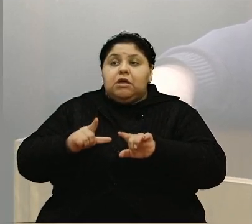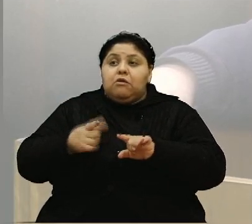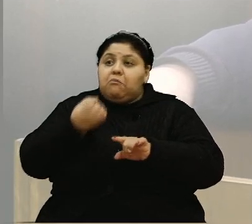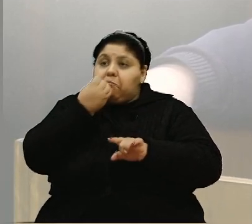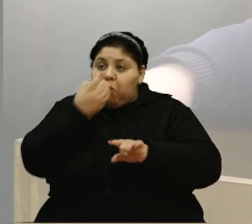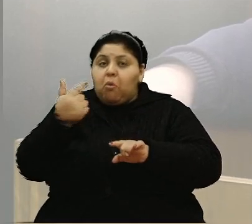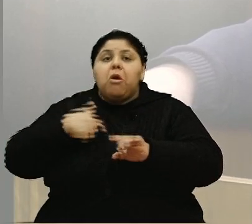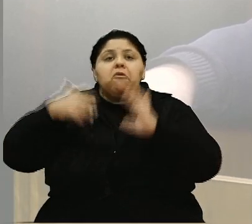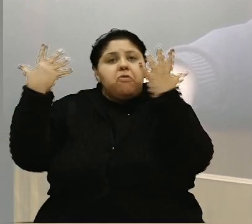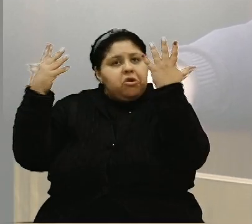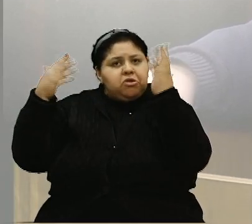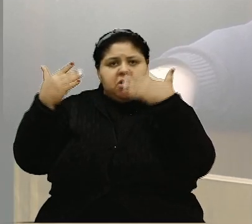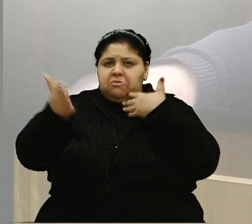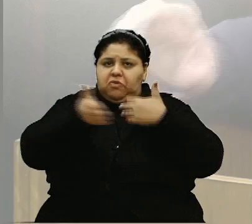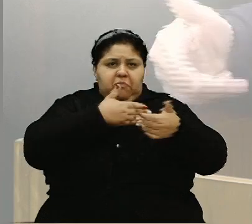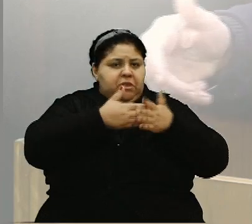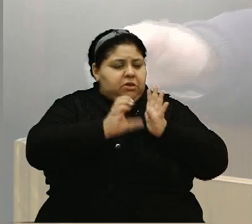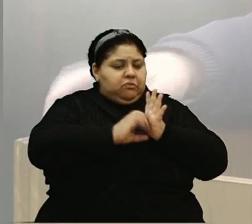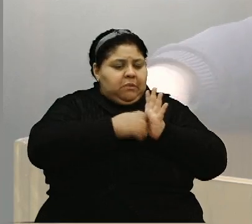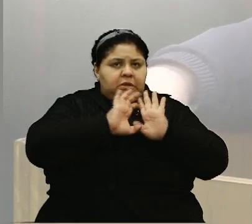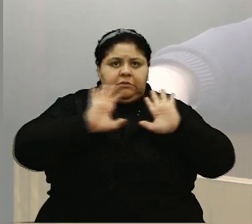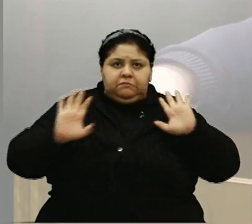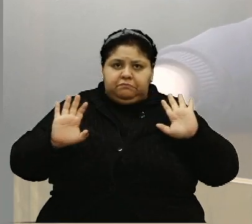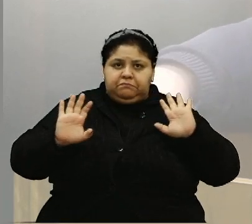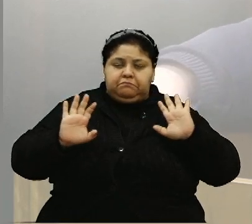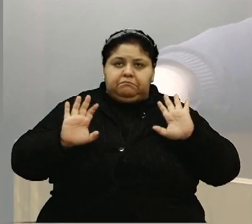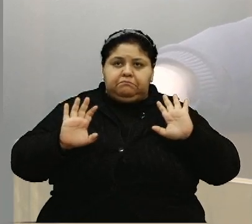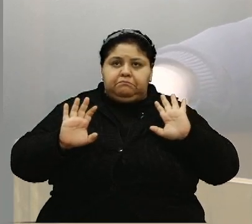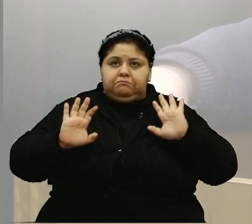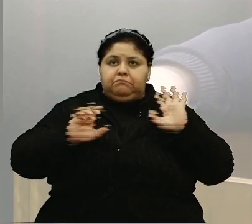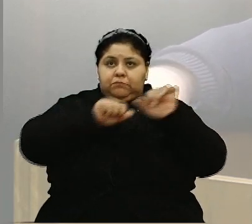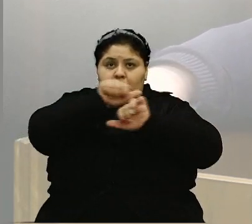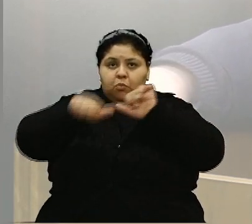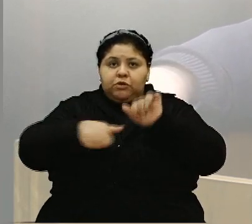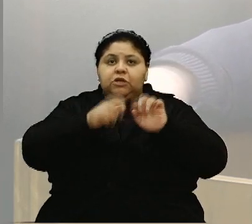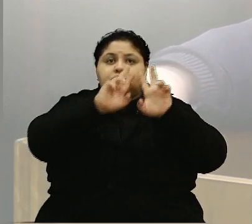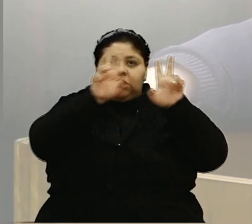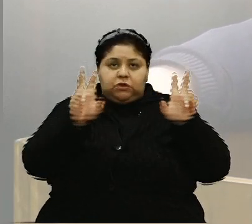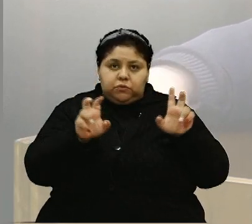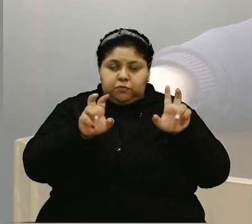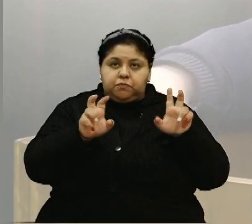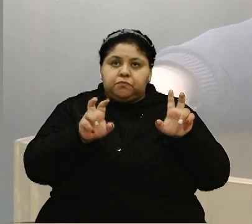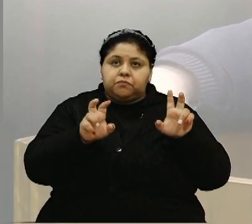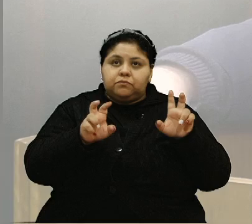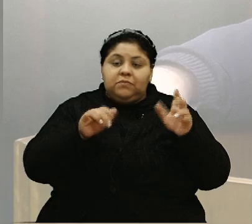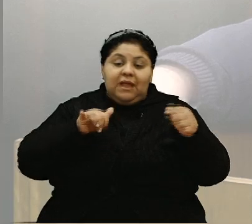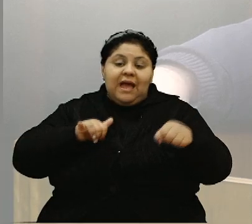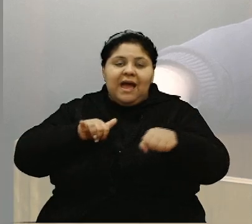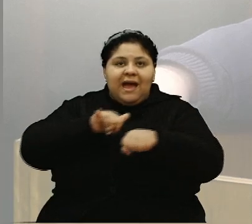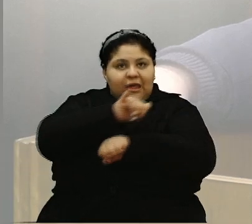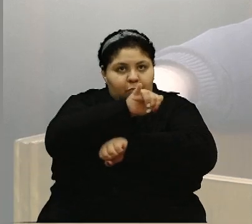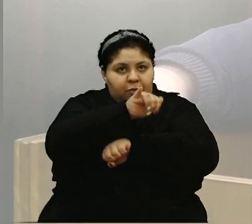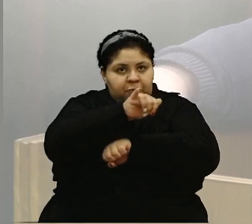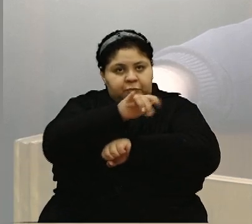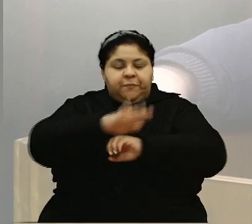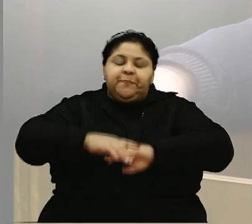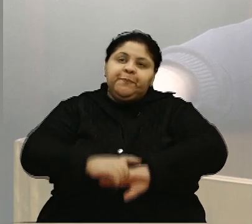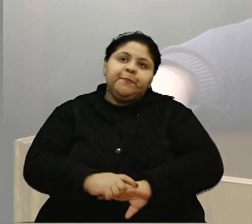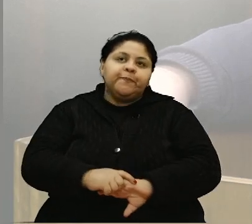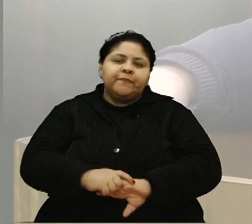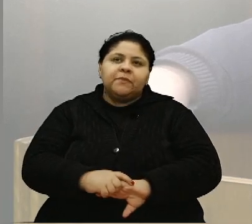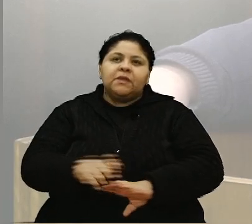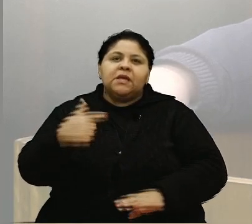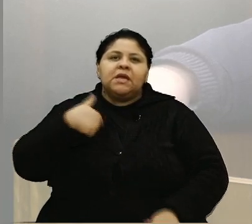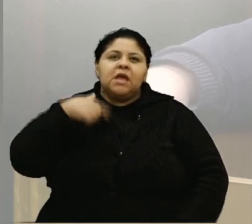qual partido de que frente for. Bom, virando a chave, o assunto aeroportos. Eu